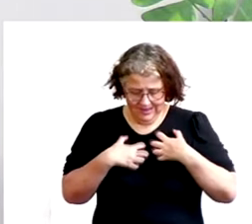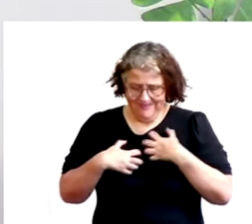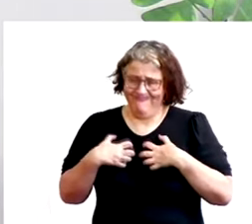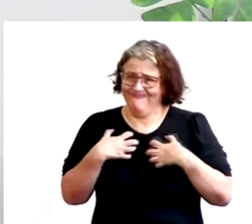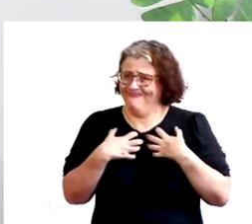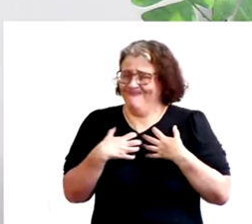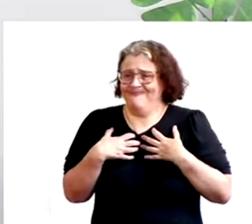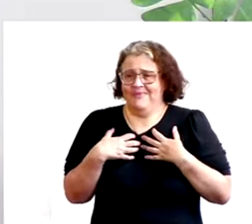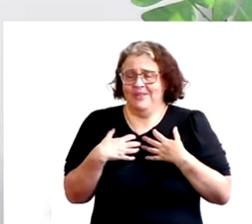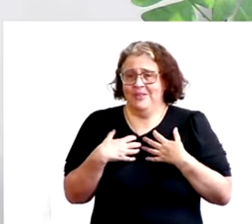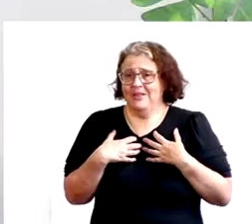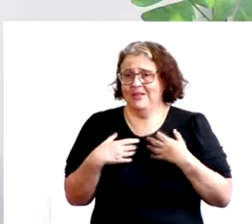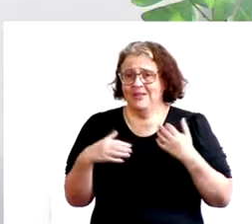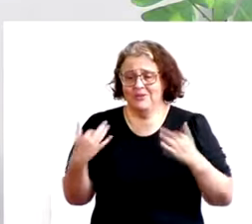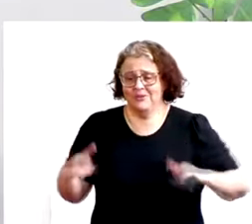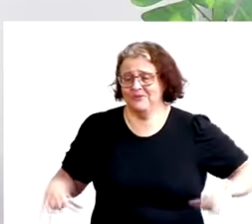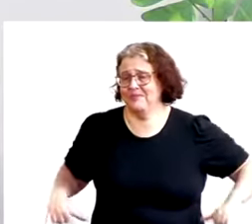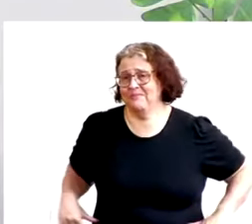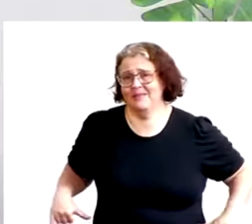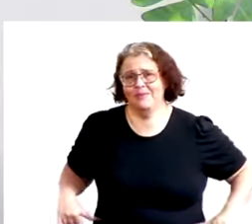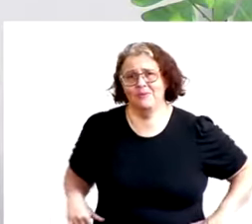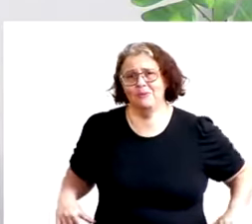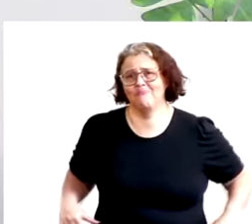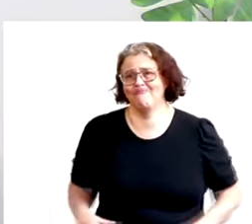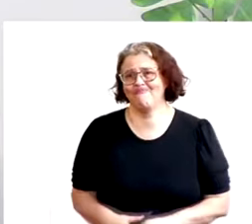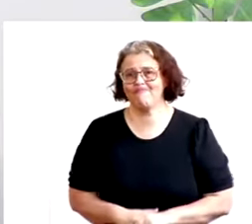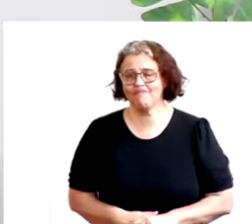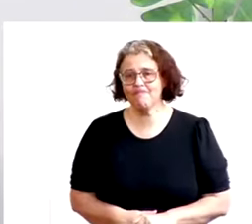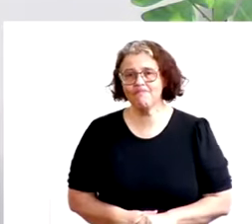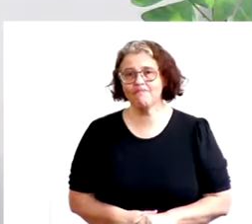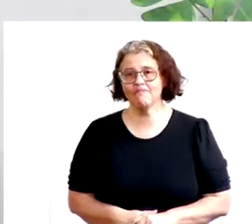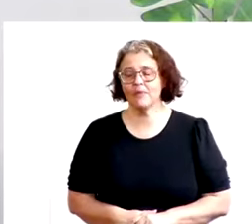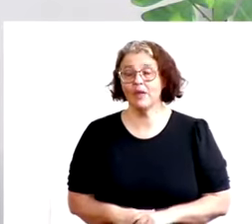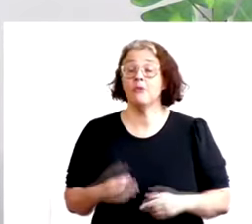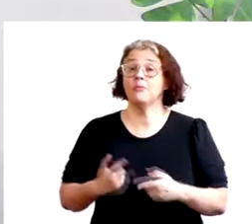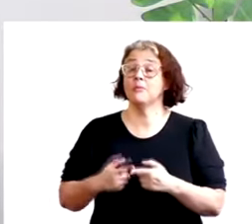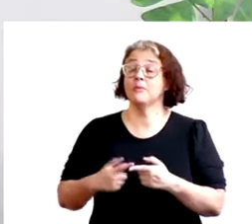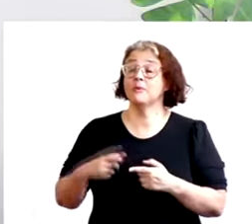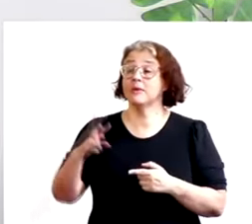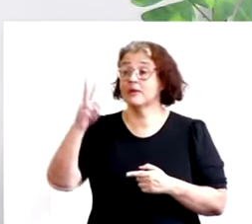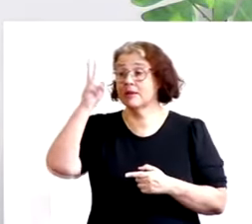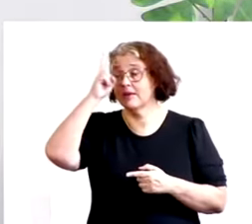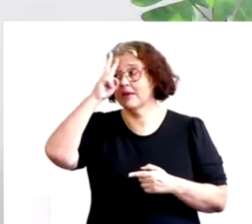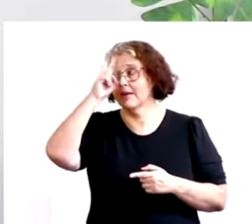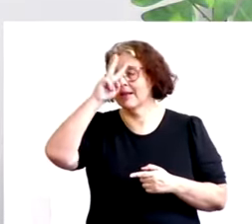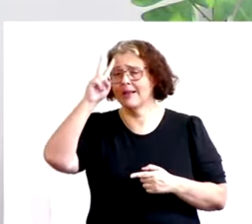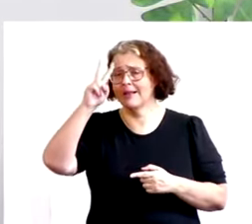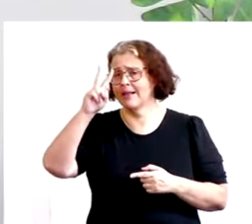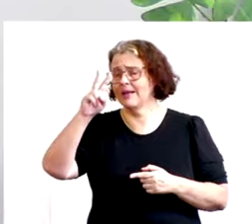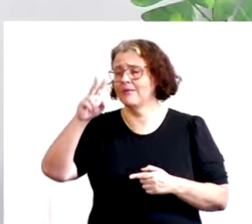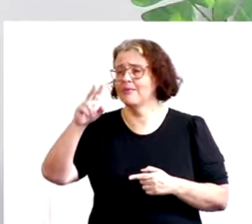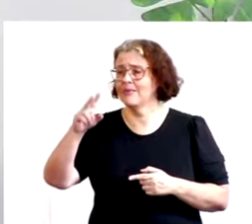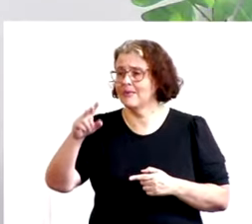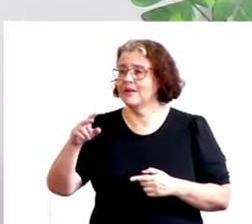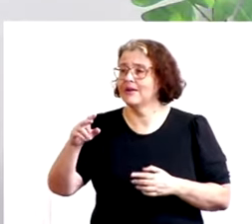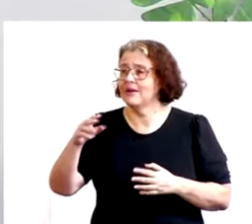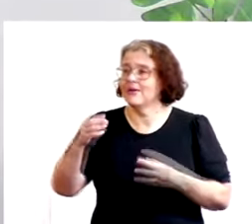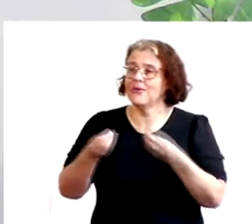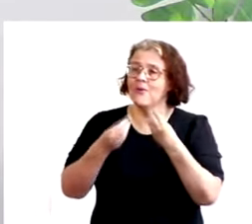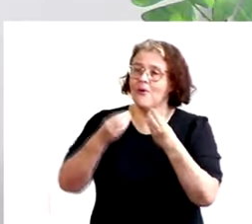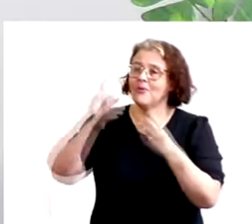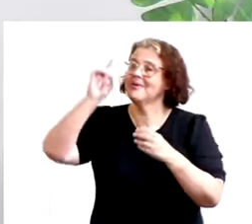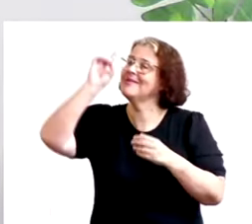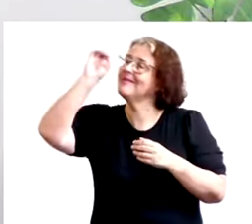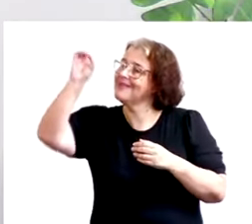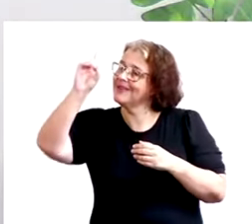isso porque ele tem uma longa memória de como Deus por a gracioso e misericordioso na